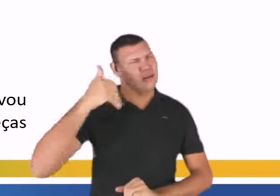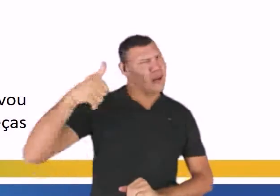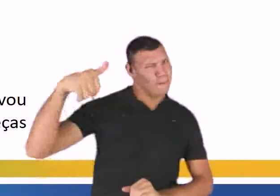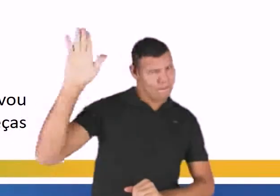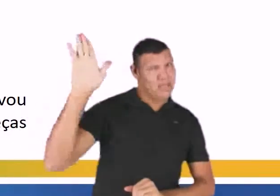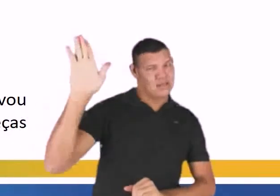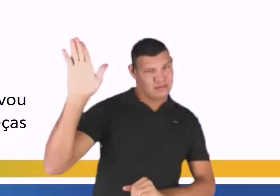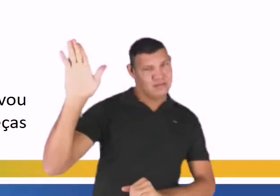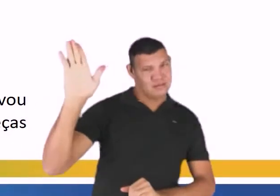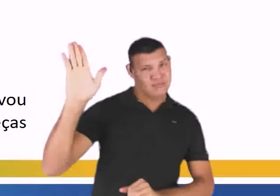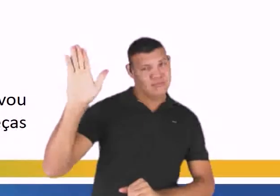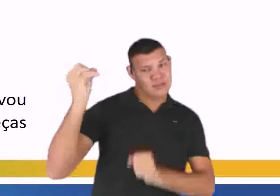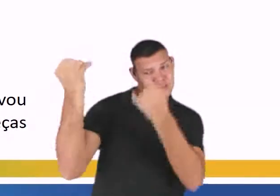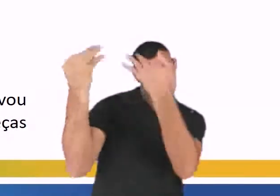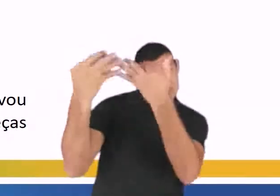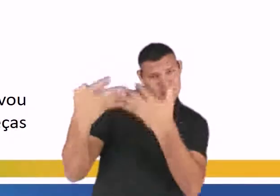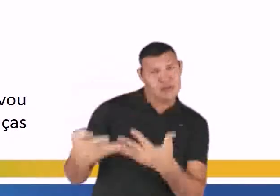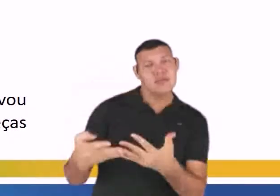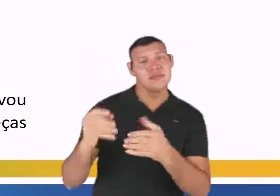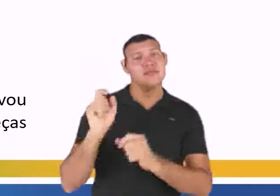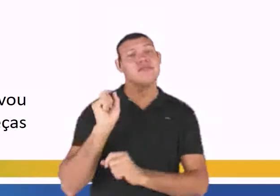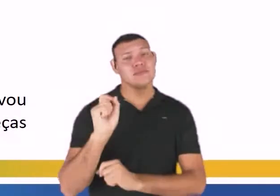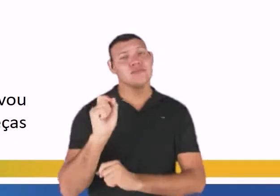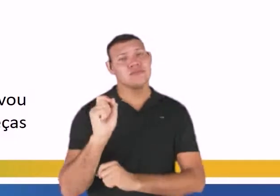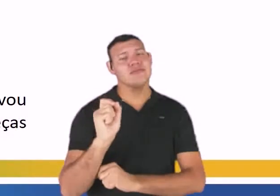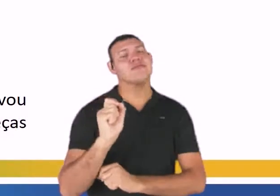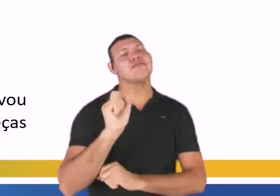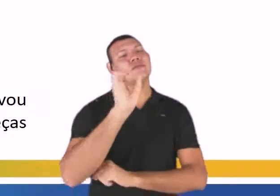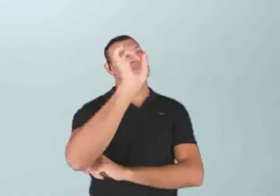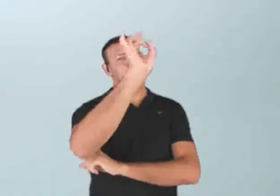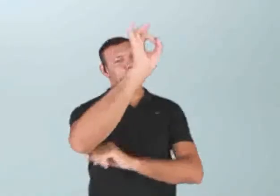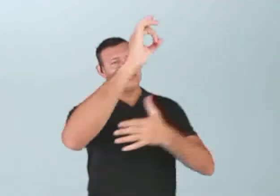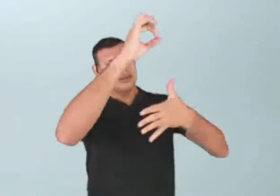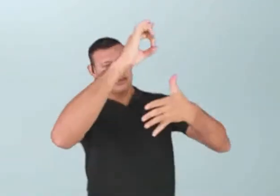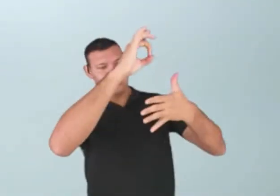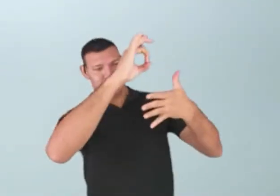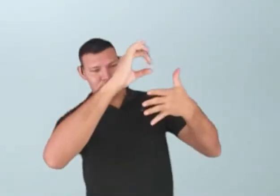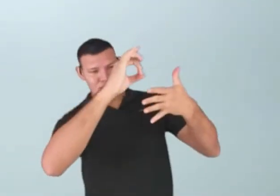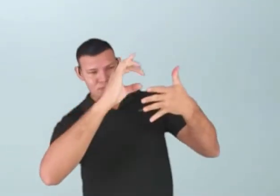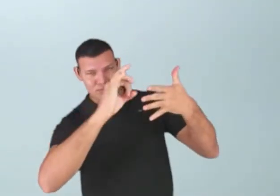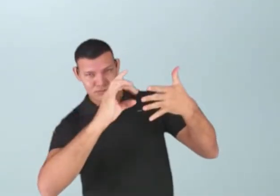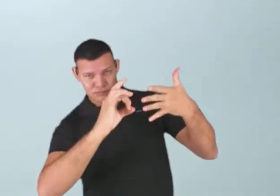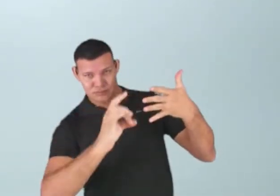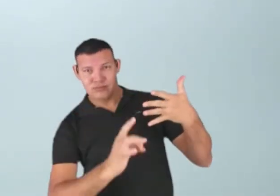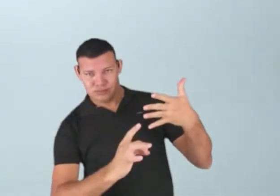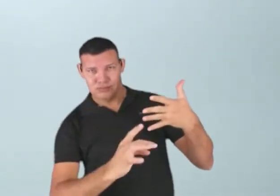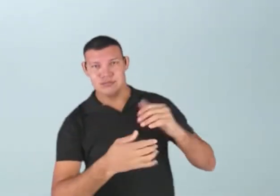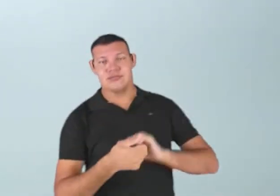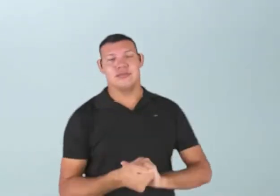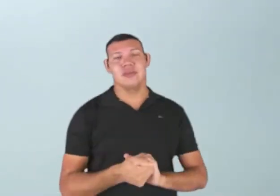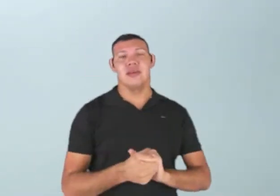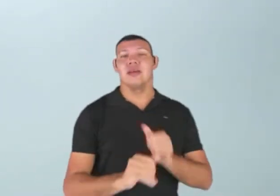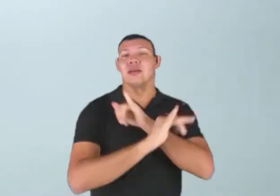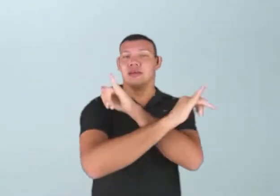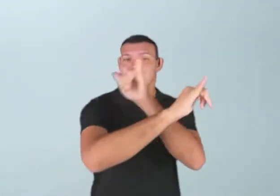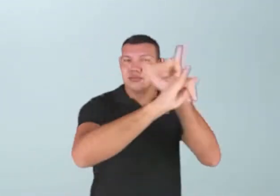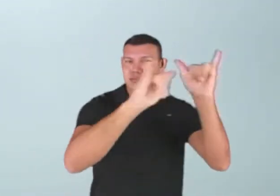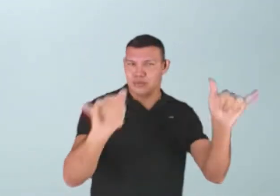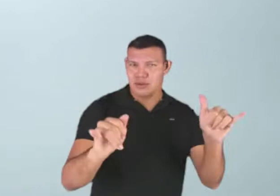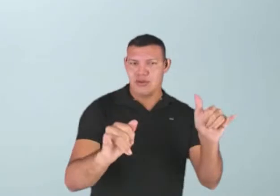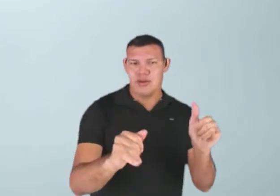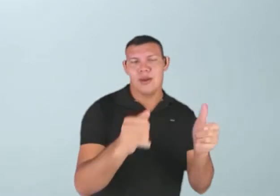sobre o que estou falando, vou explicar o que significa cada um dos exemplos das peças publicitárias mais,